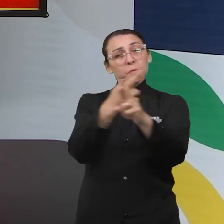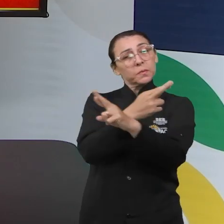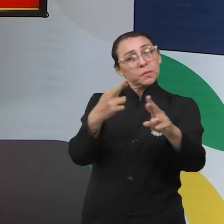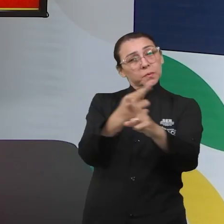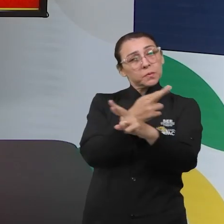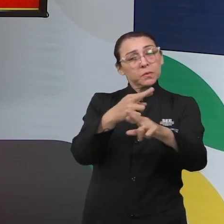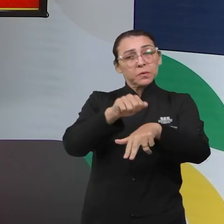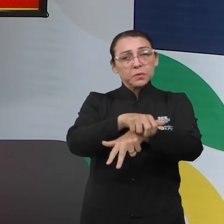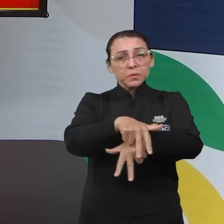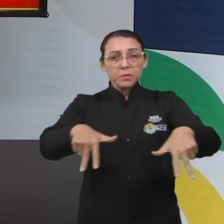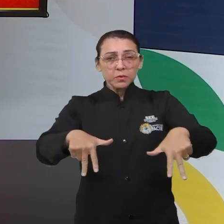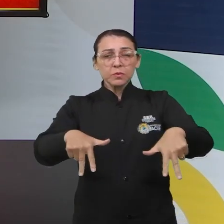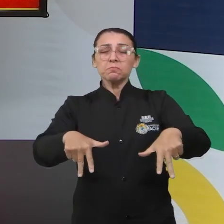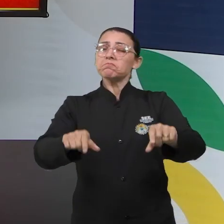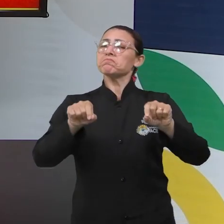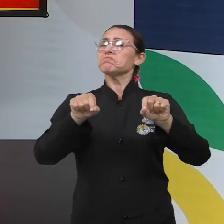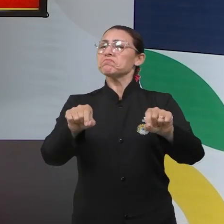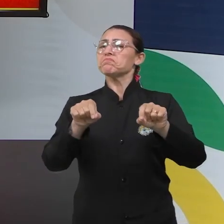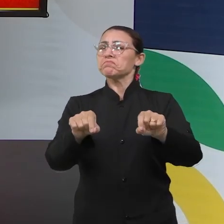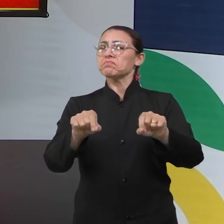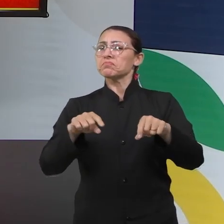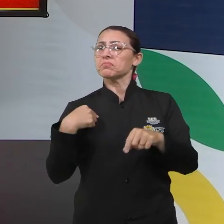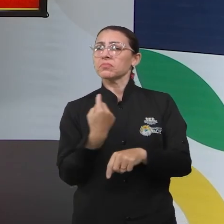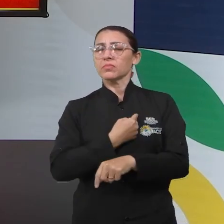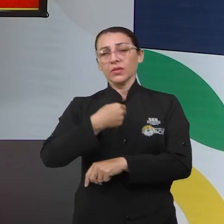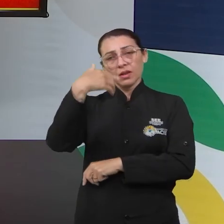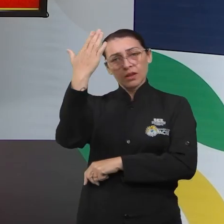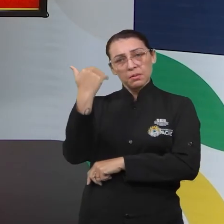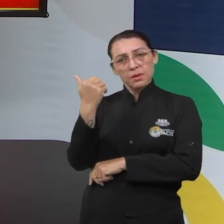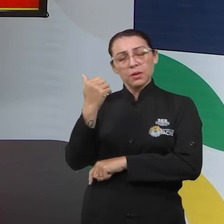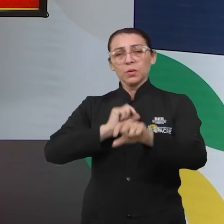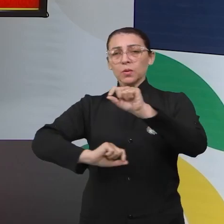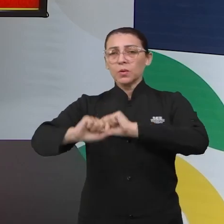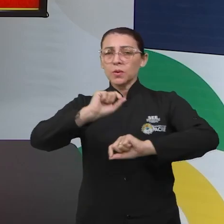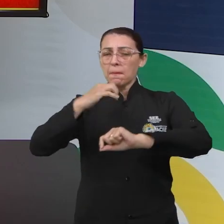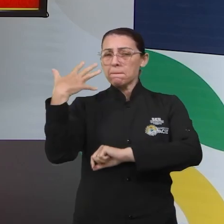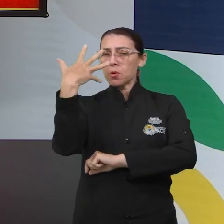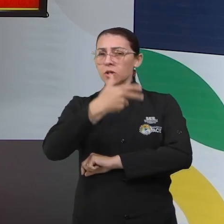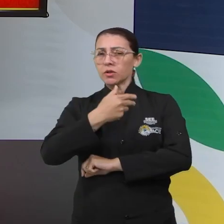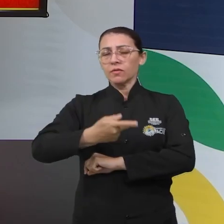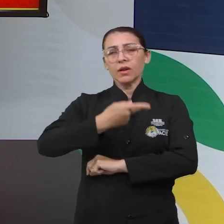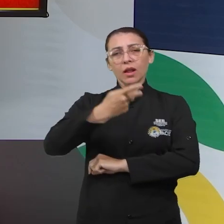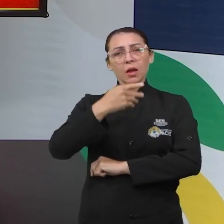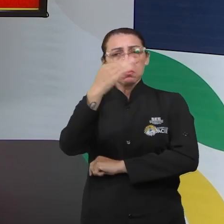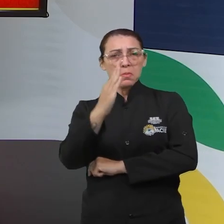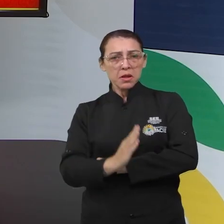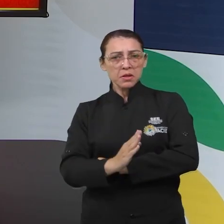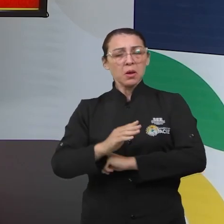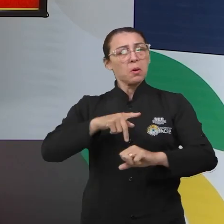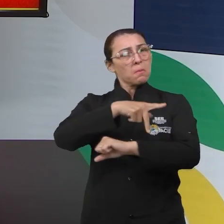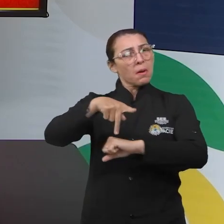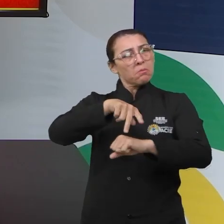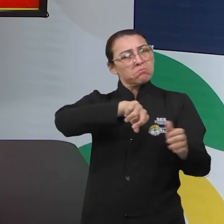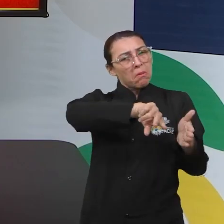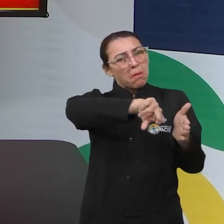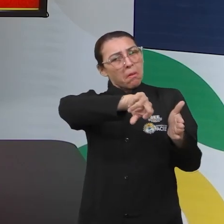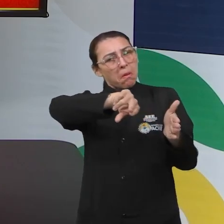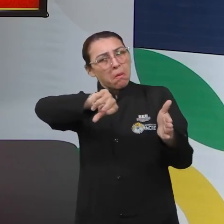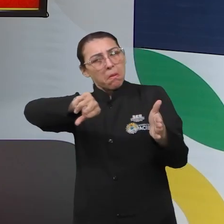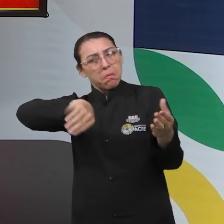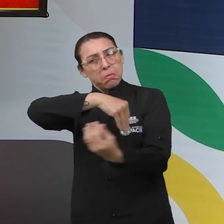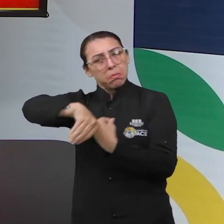relações étnicos raciais. Nós sabemos que é muito bonito dizer que o Brasil é um país de diversidade,